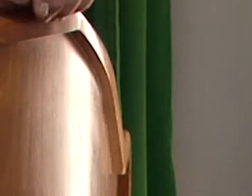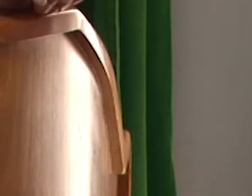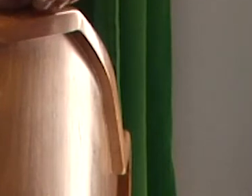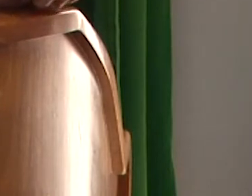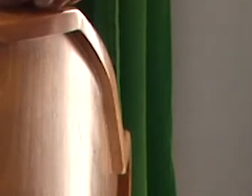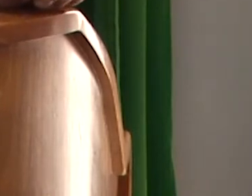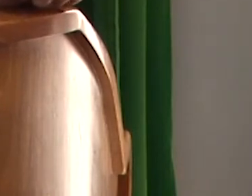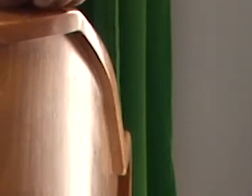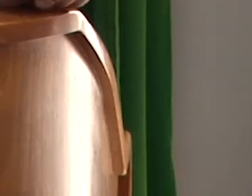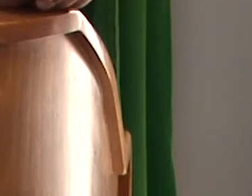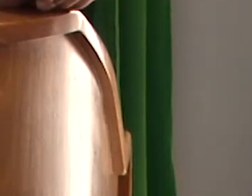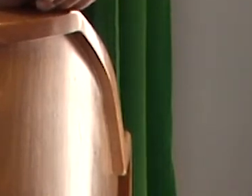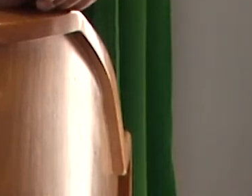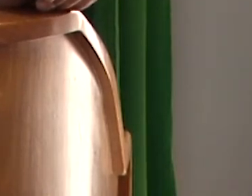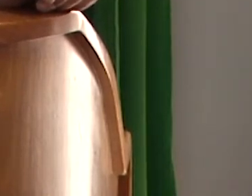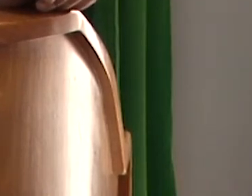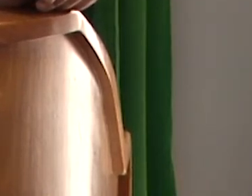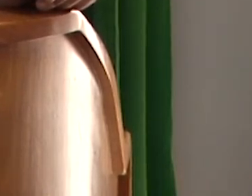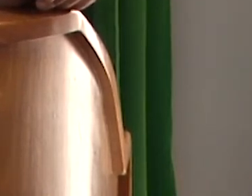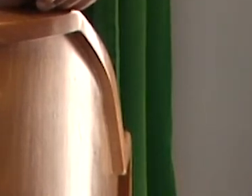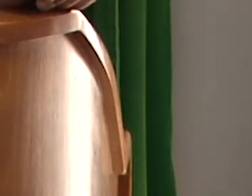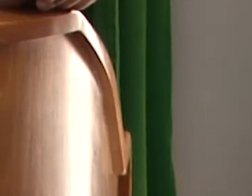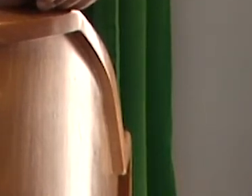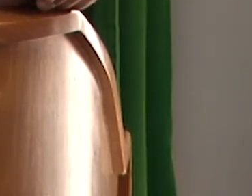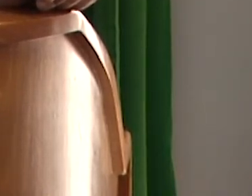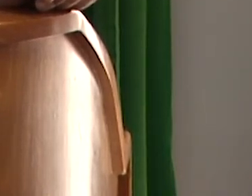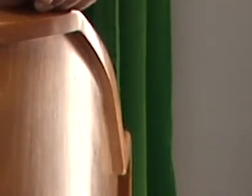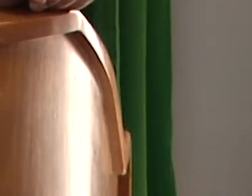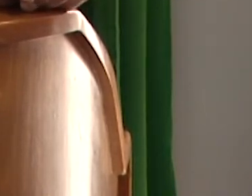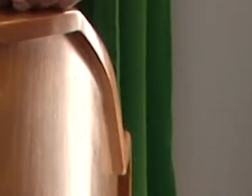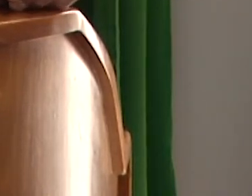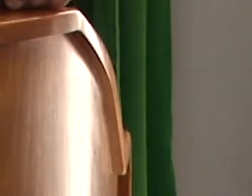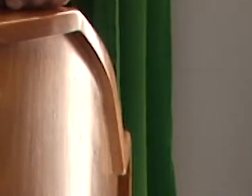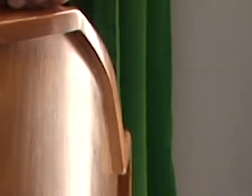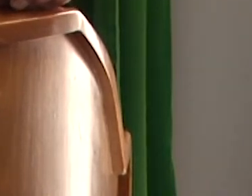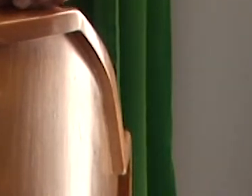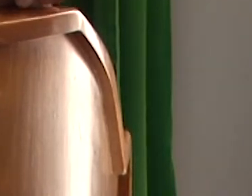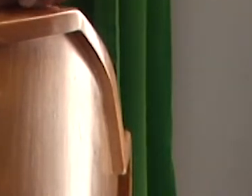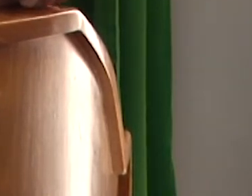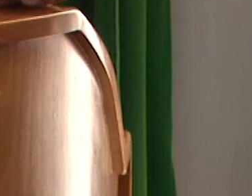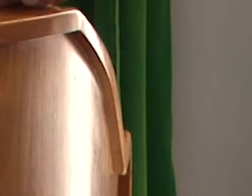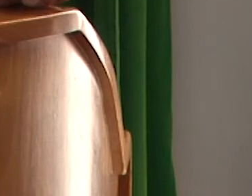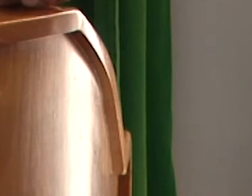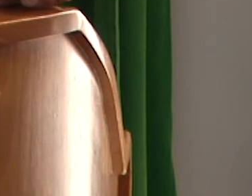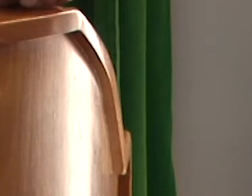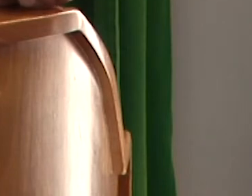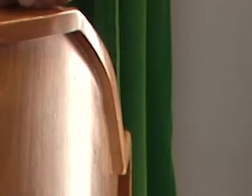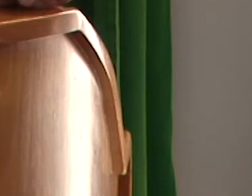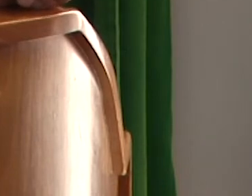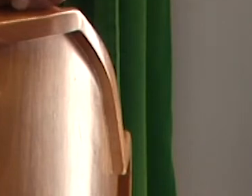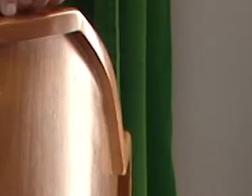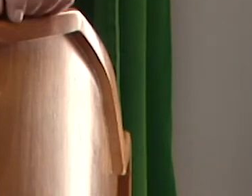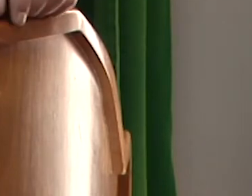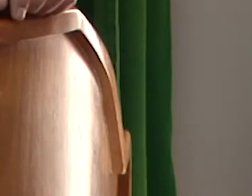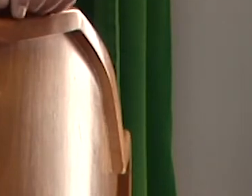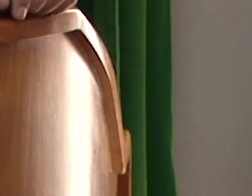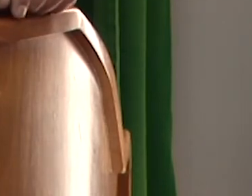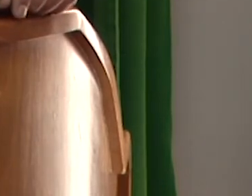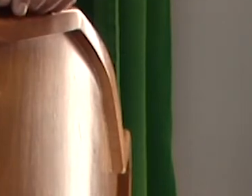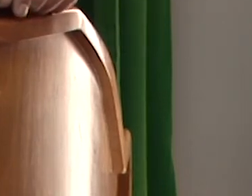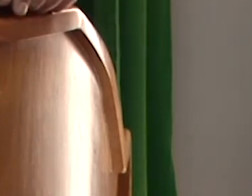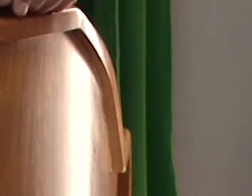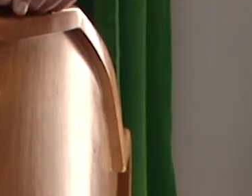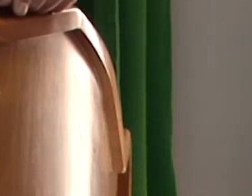nos assiste. Eu venho a essa tribuna para fazer um relato da semana passada. Eu fui procurado por um